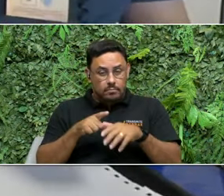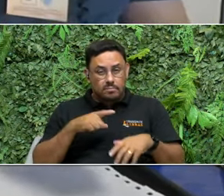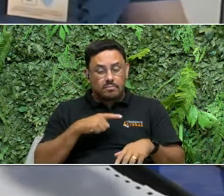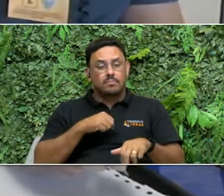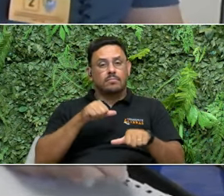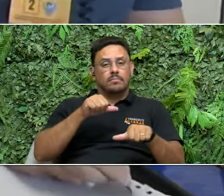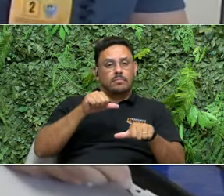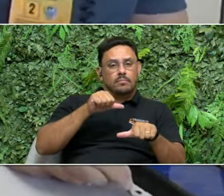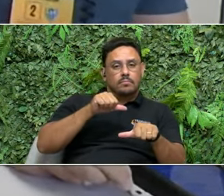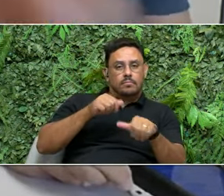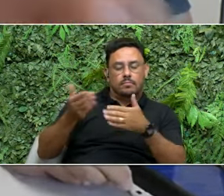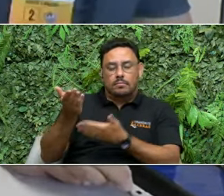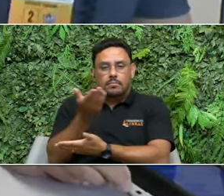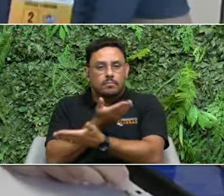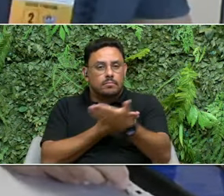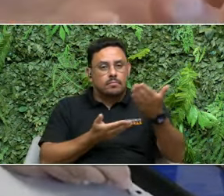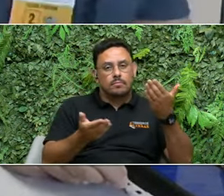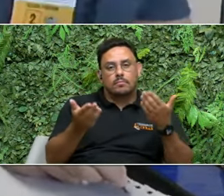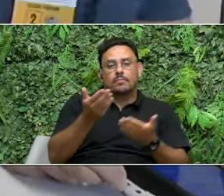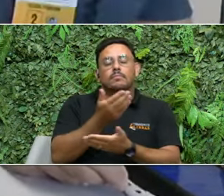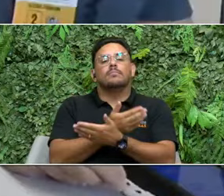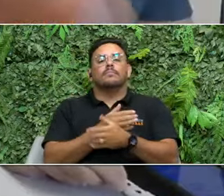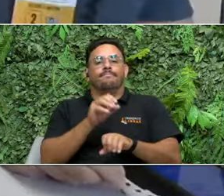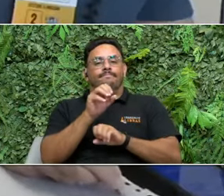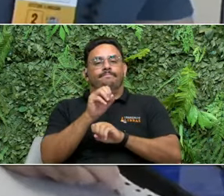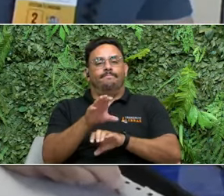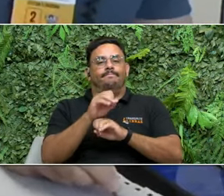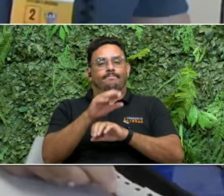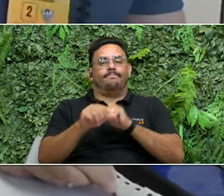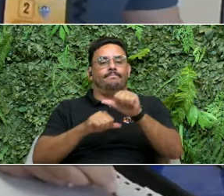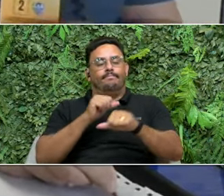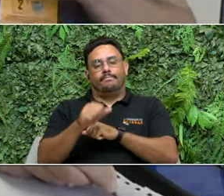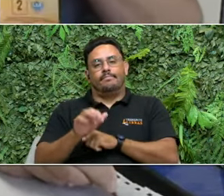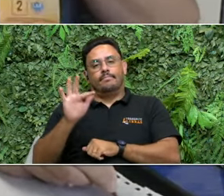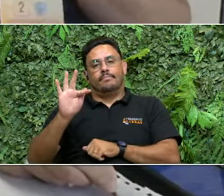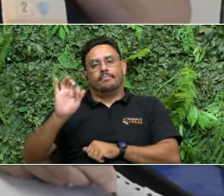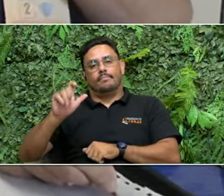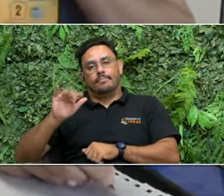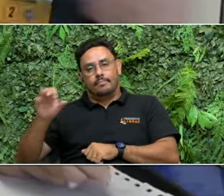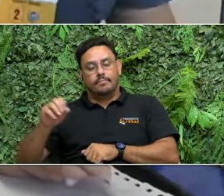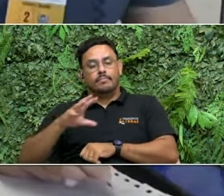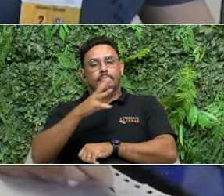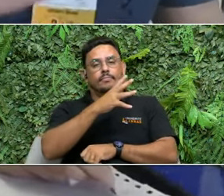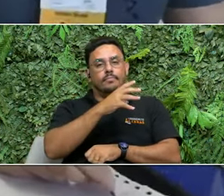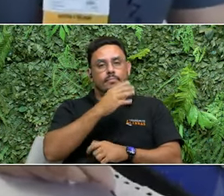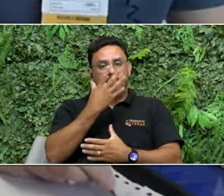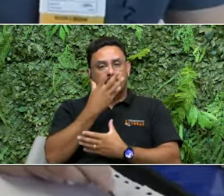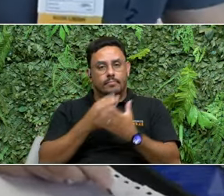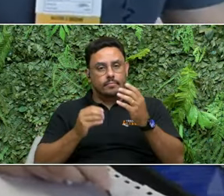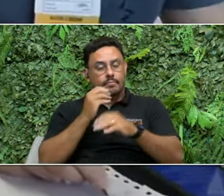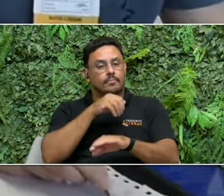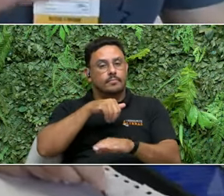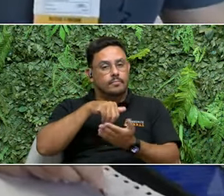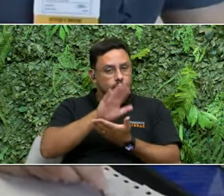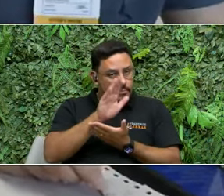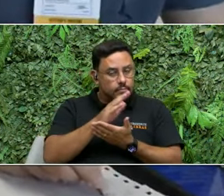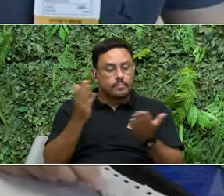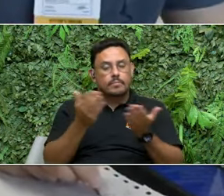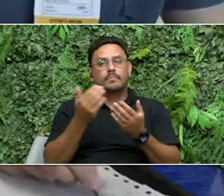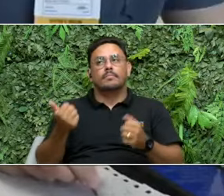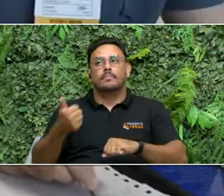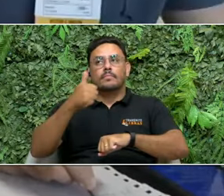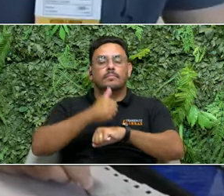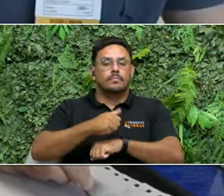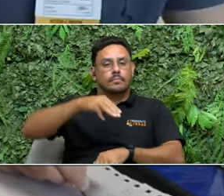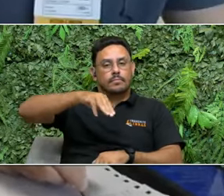uma troca e de comando né o escolar saiu entra o Gabriel milito mas eu não tenho a menor dúvida